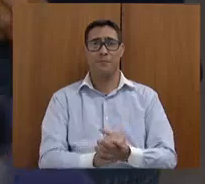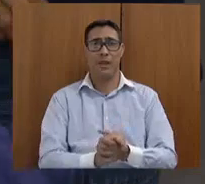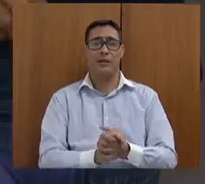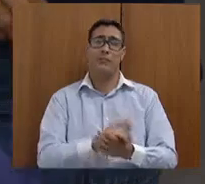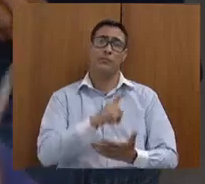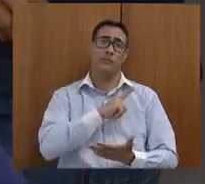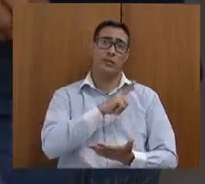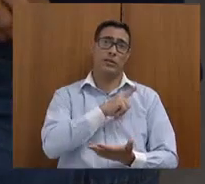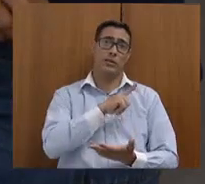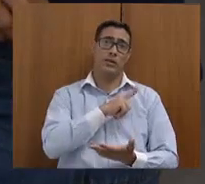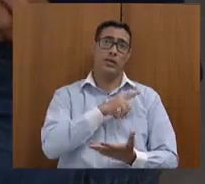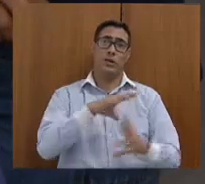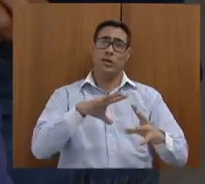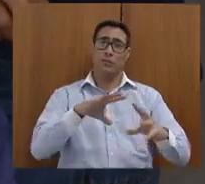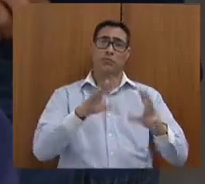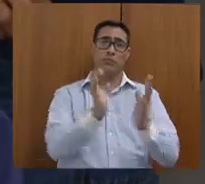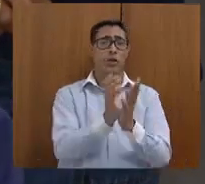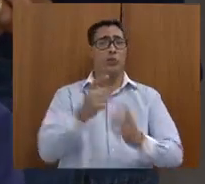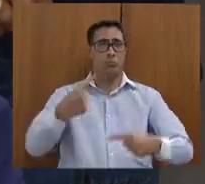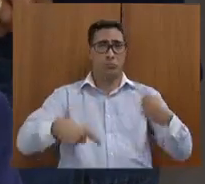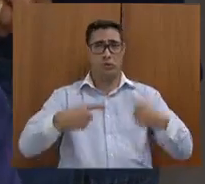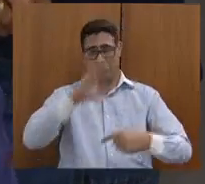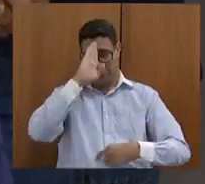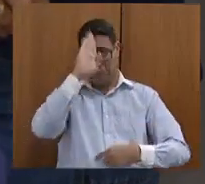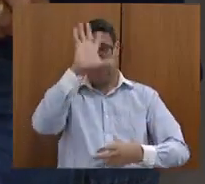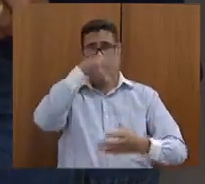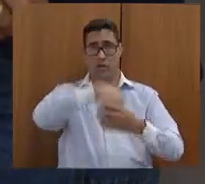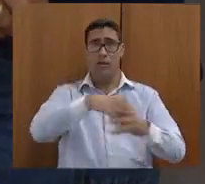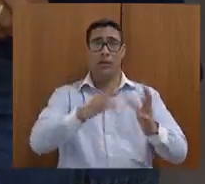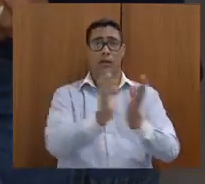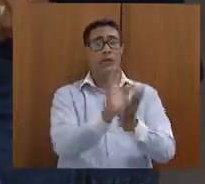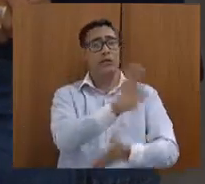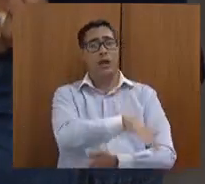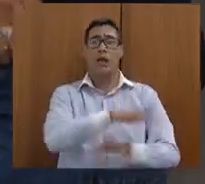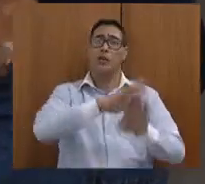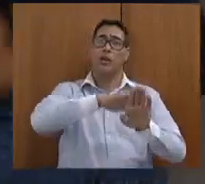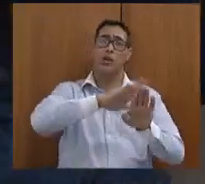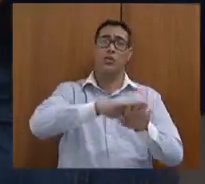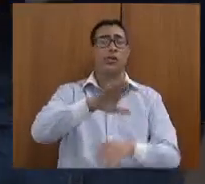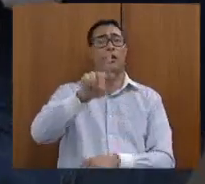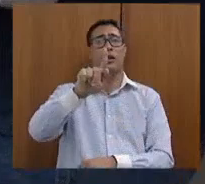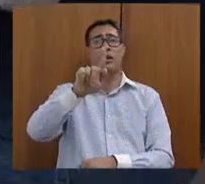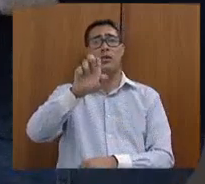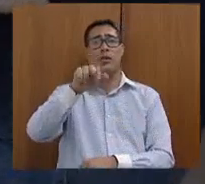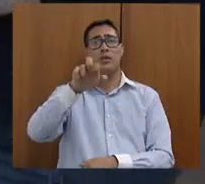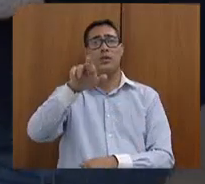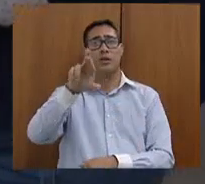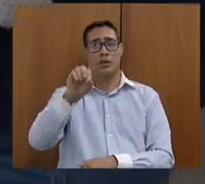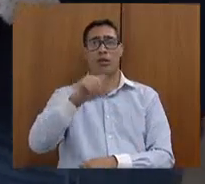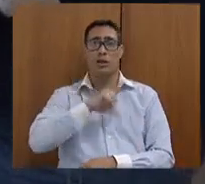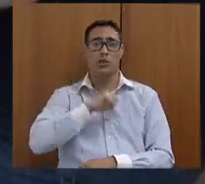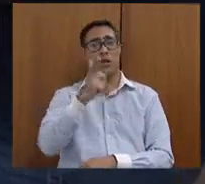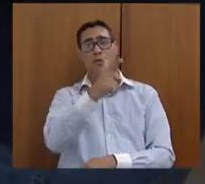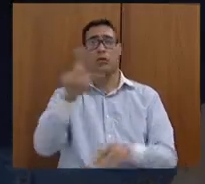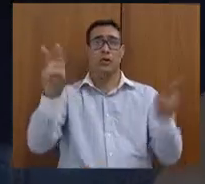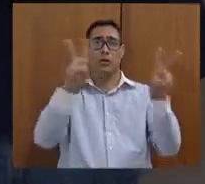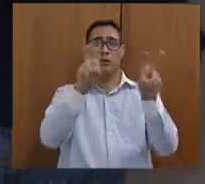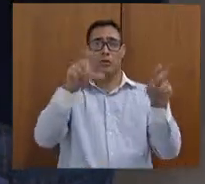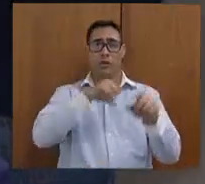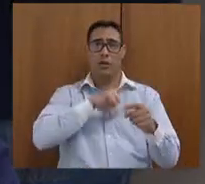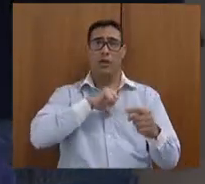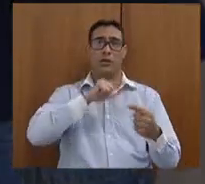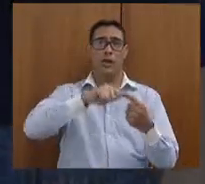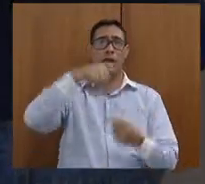permeiam aí o meio político principalmente que a ideologia de gênero outras outros assuntos nós temos uma ferramenta que chama mapa